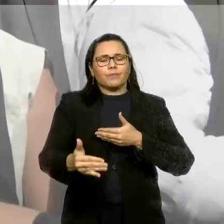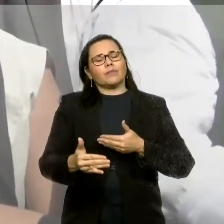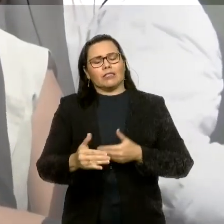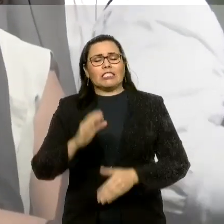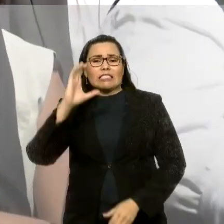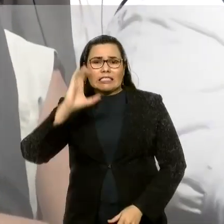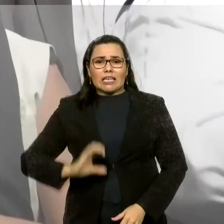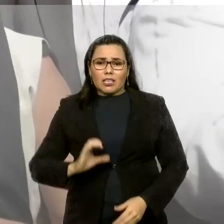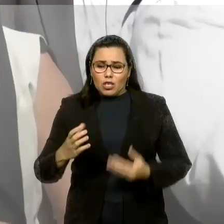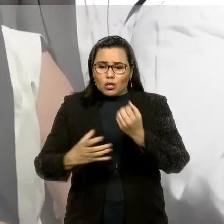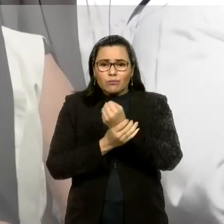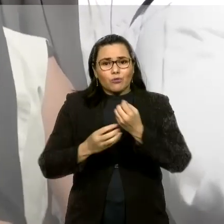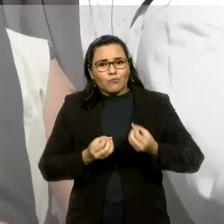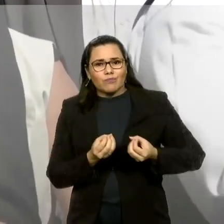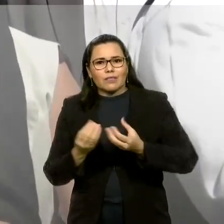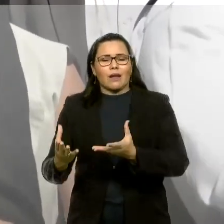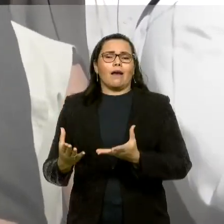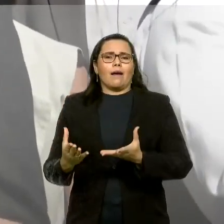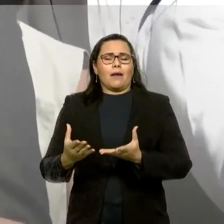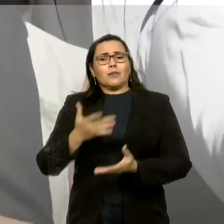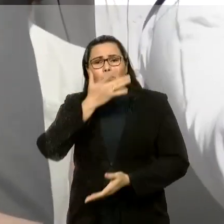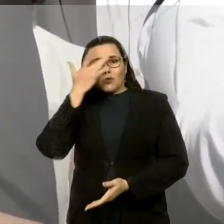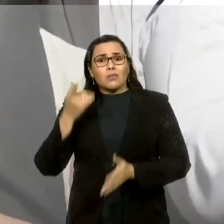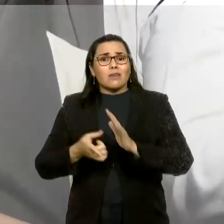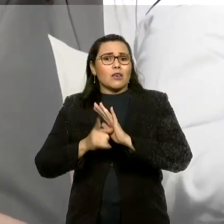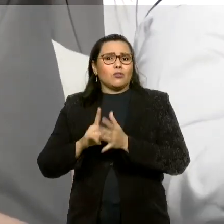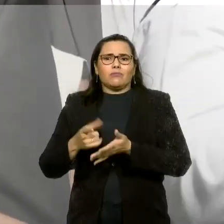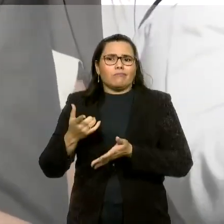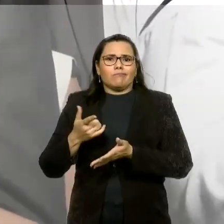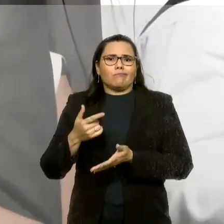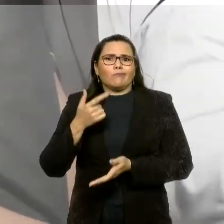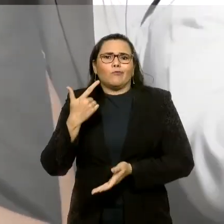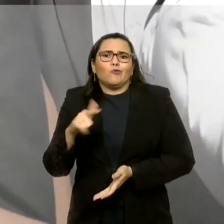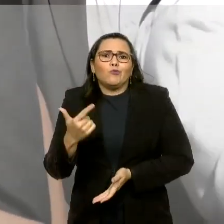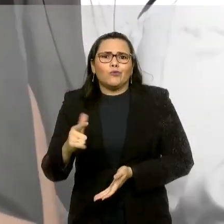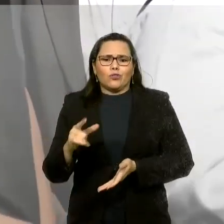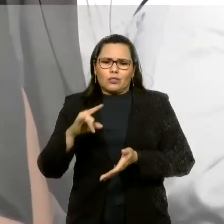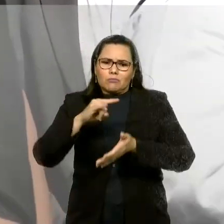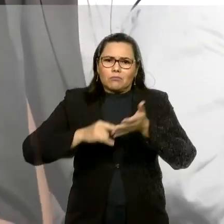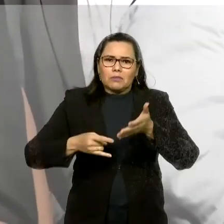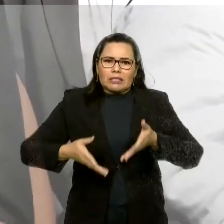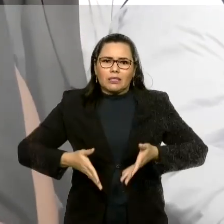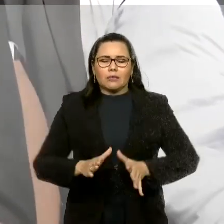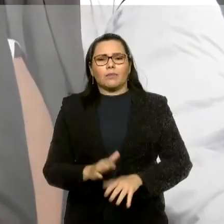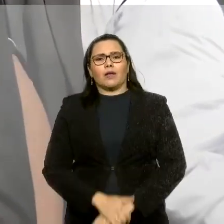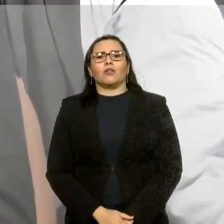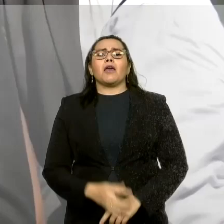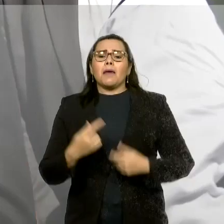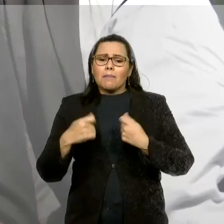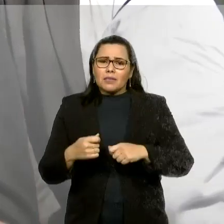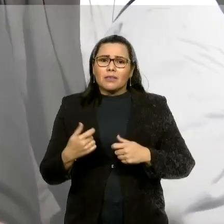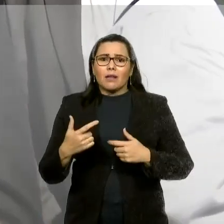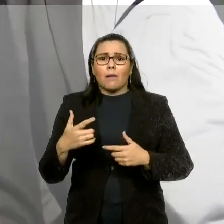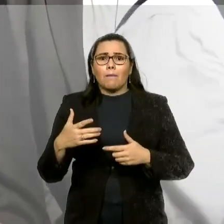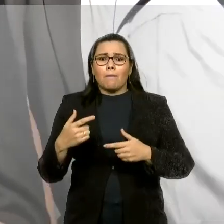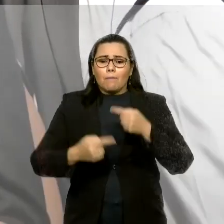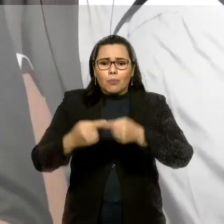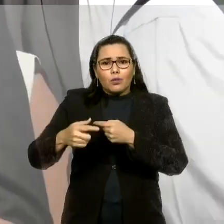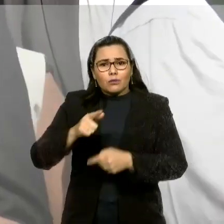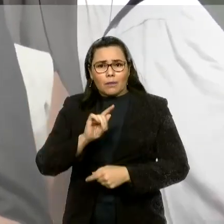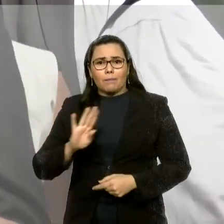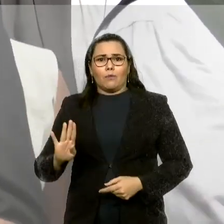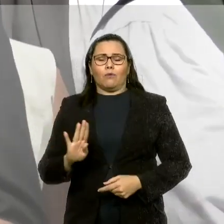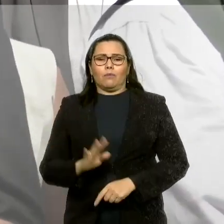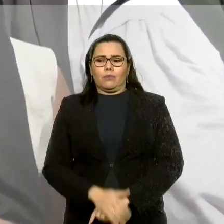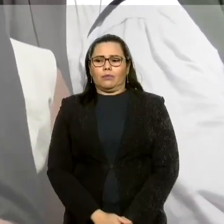possa tirar as pessoas que estão invisíveis a ter acesso às políticas públicas em especial as políticas sociais nós aqui